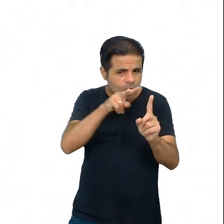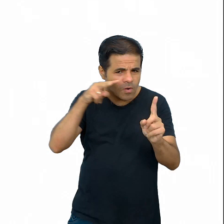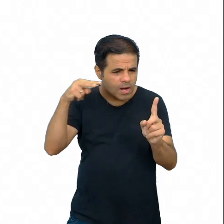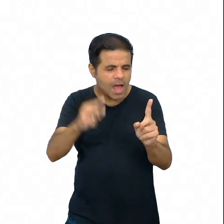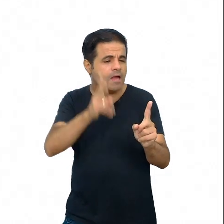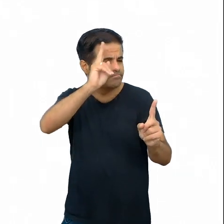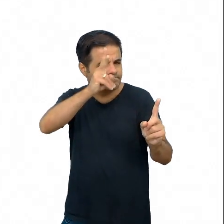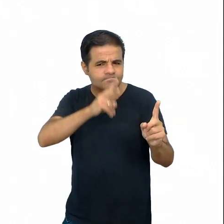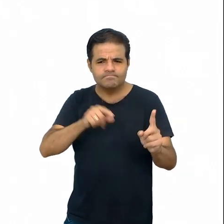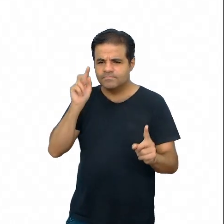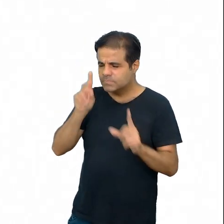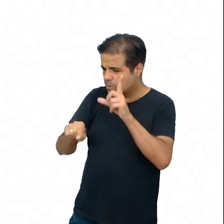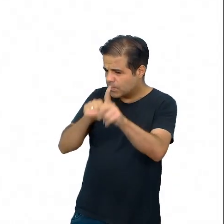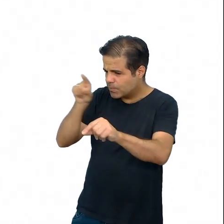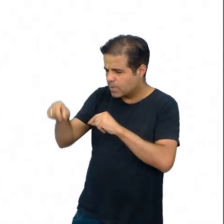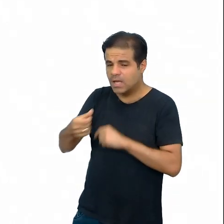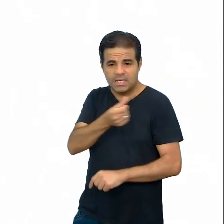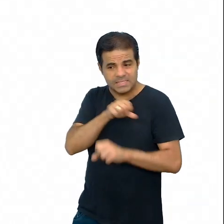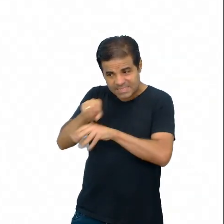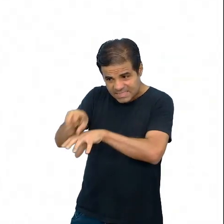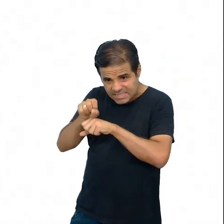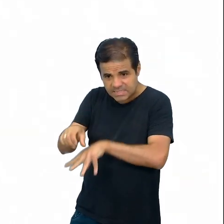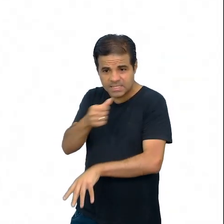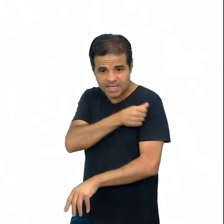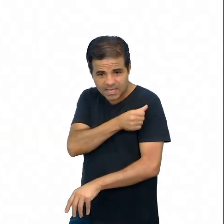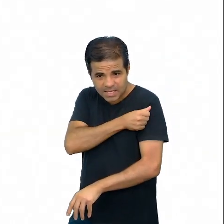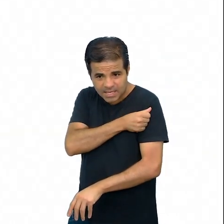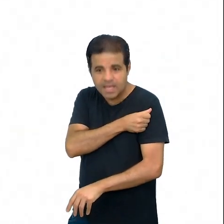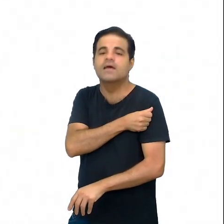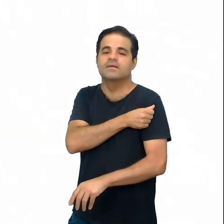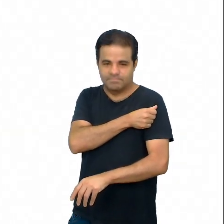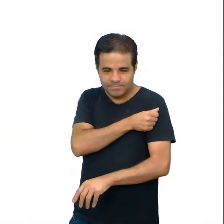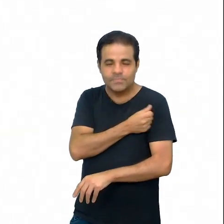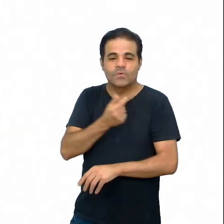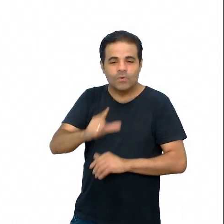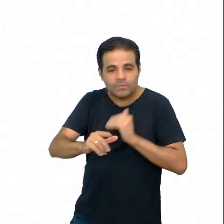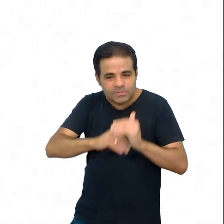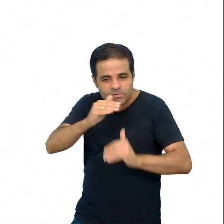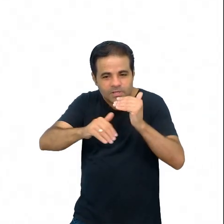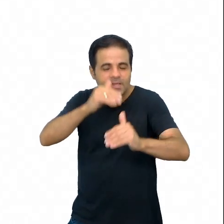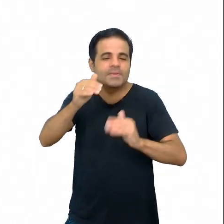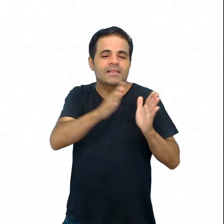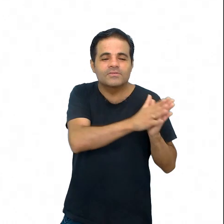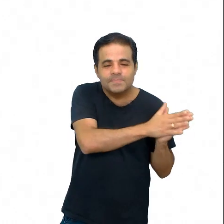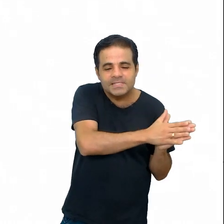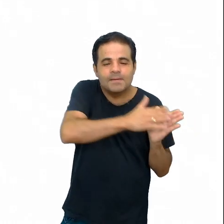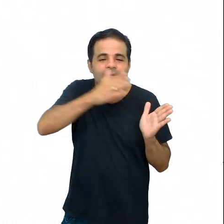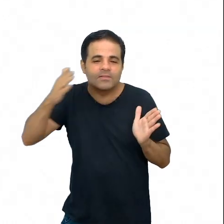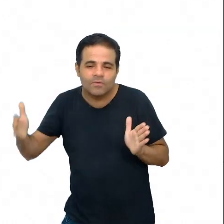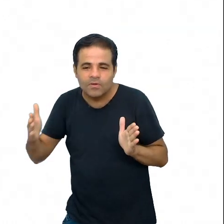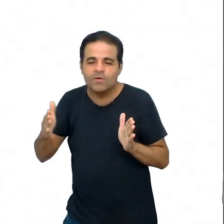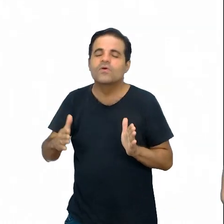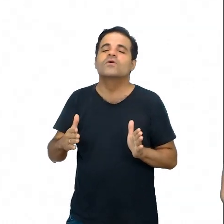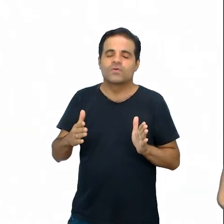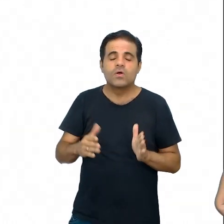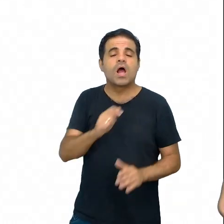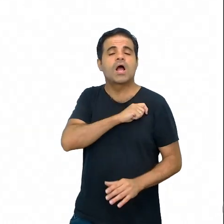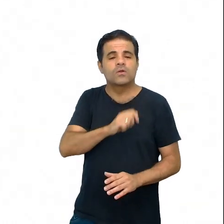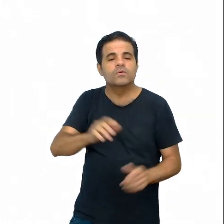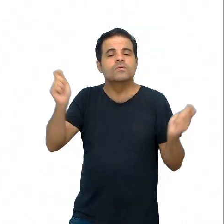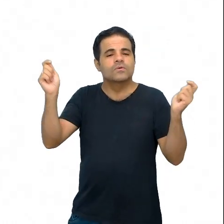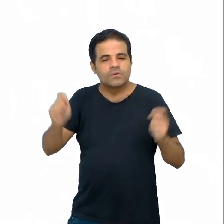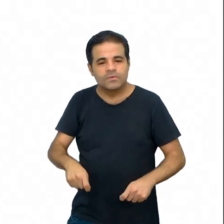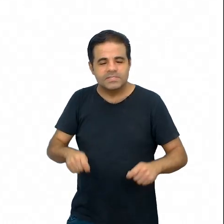mesmo que ele só lecione para o 6º ano, mas que ele possa compreender o processo, né, do caminho dado para que o aluno